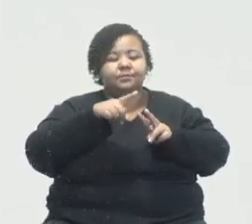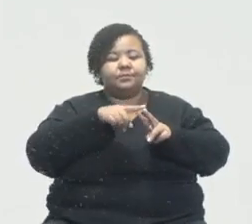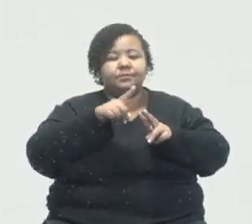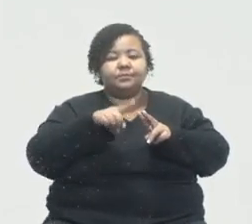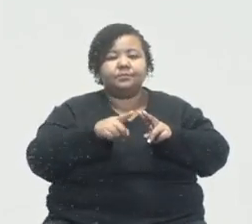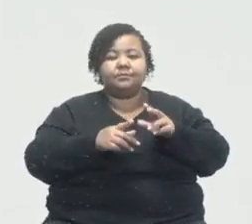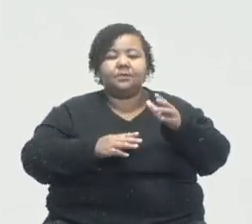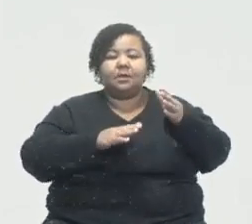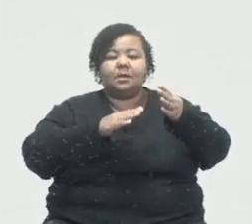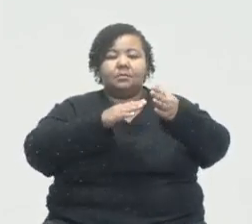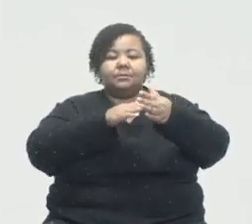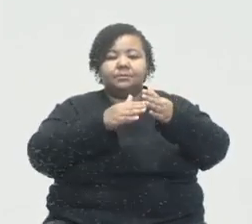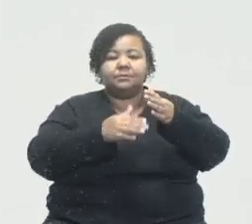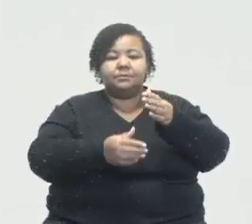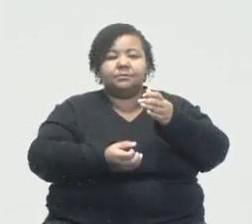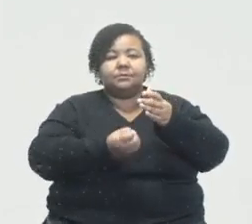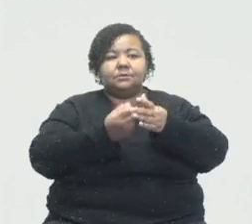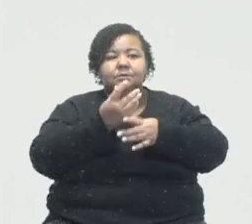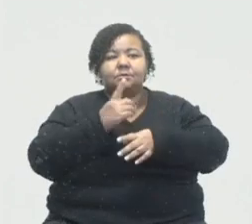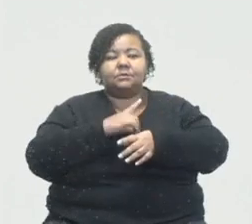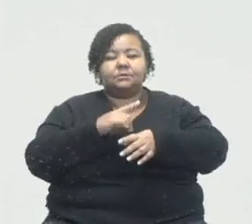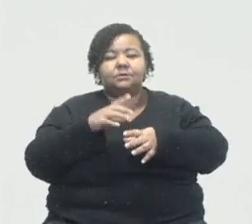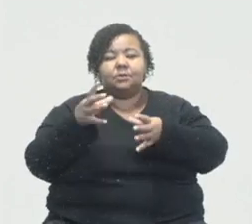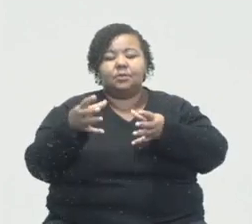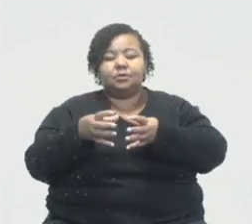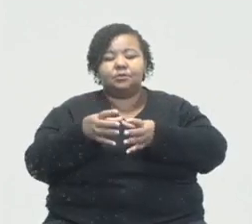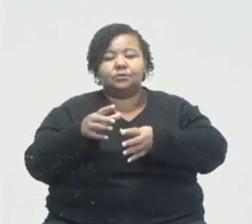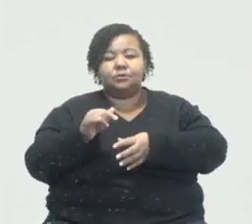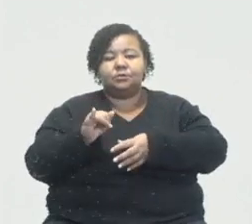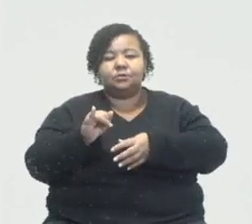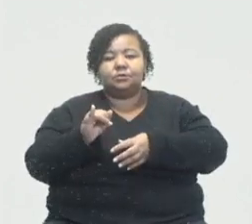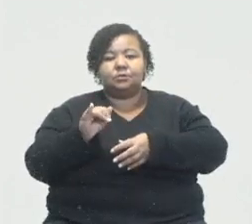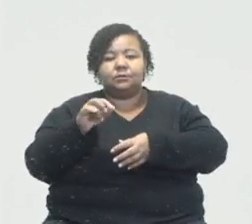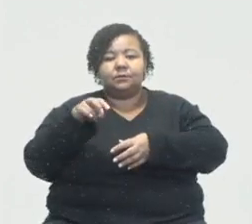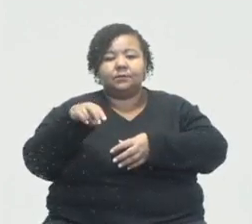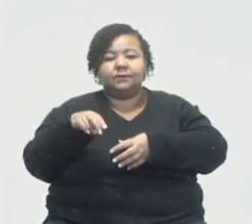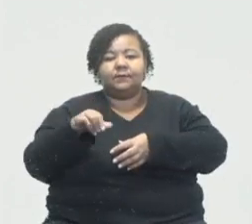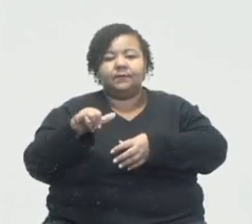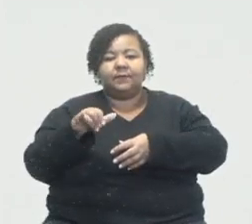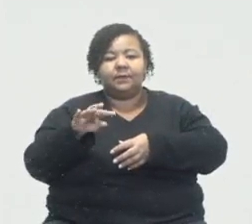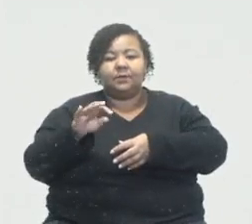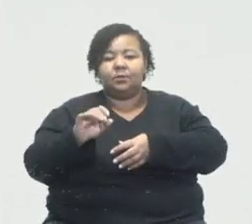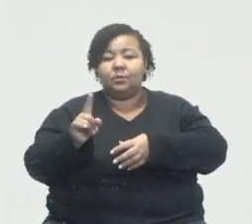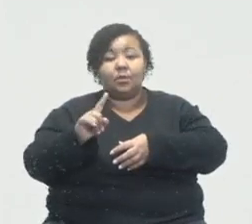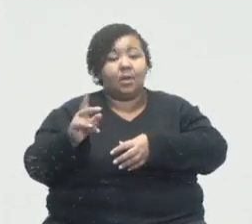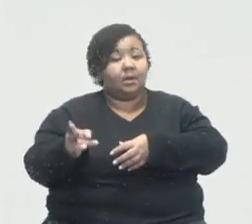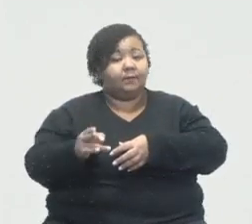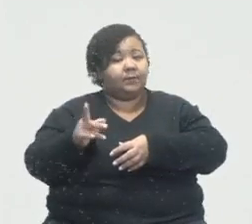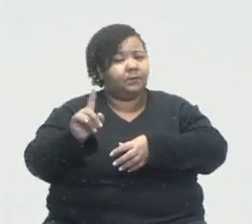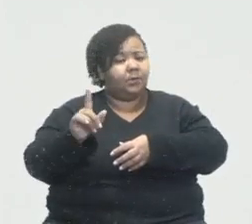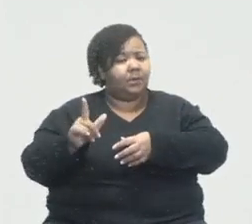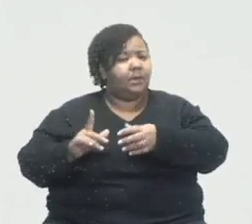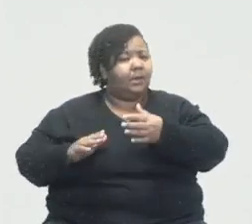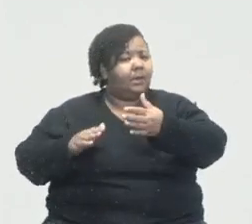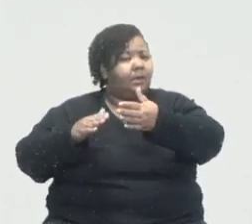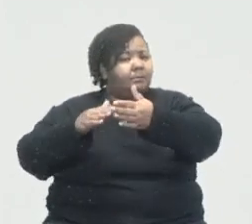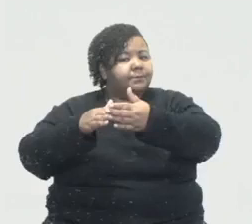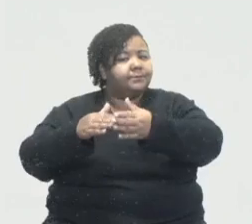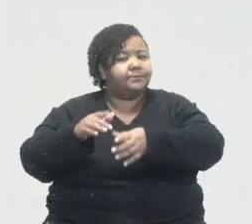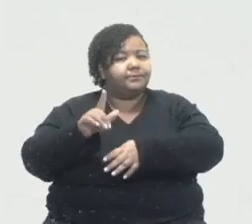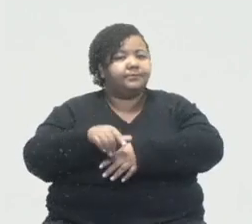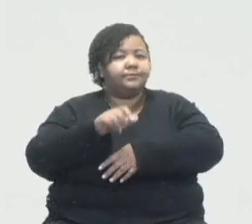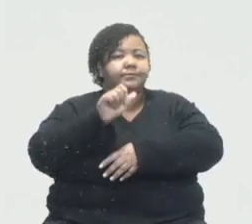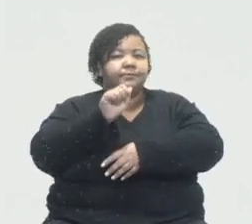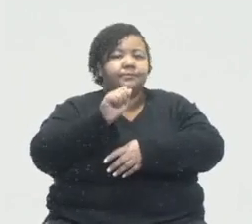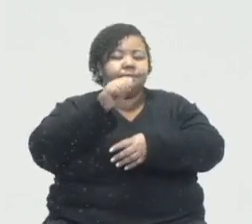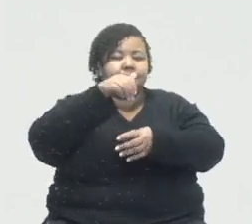gerado se existir um conjunto finito A, sendo que o A ele está contido no V,